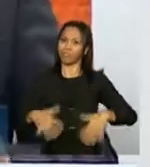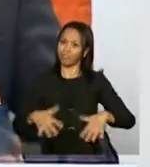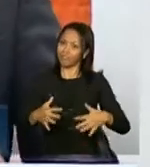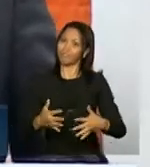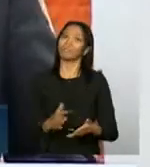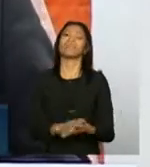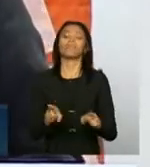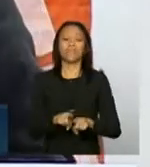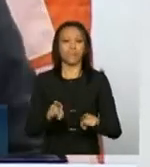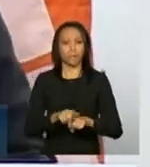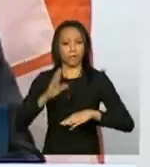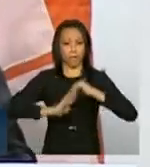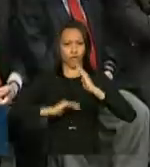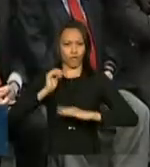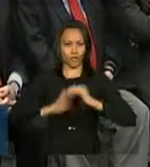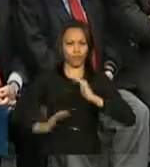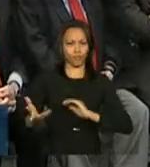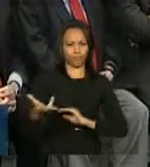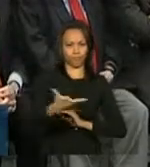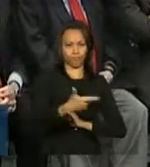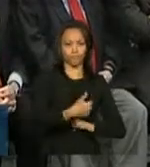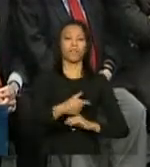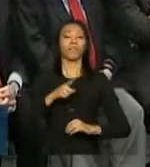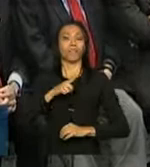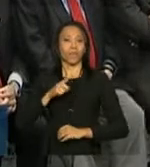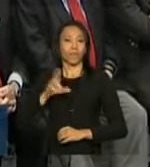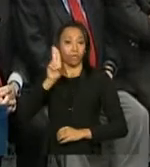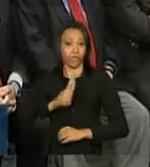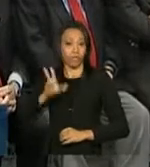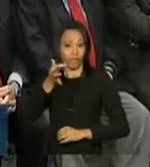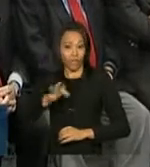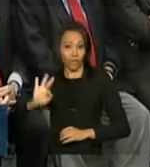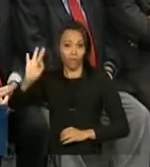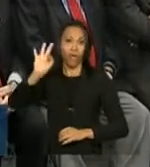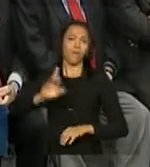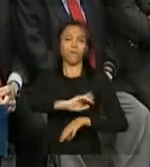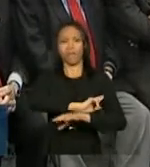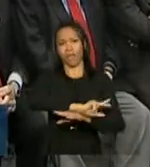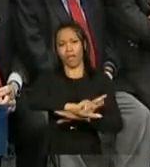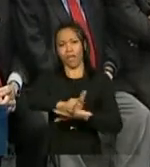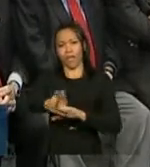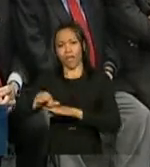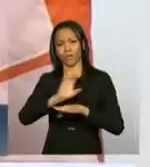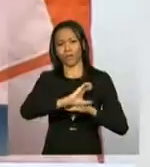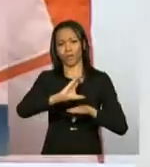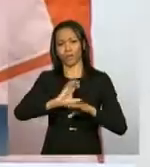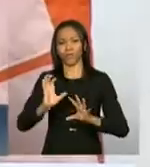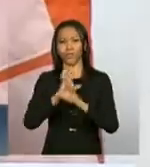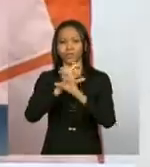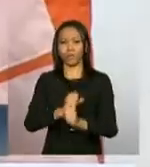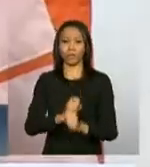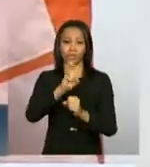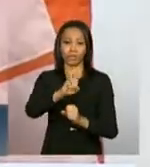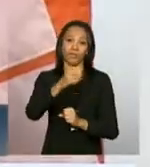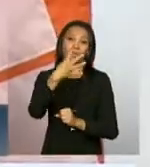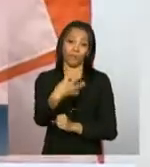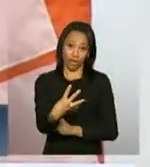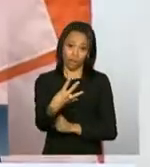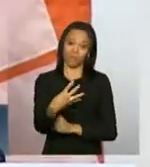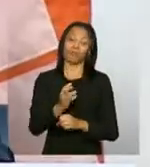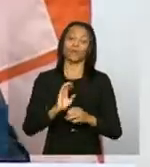obra qualificada com uma universidade federal e vários cursos de excelência. São 54 cursos